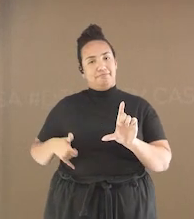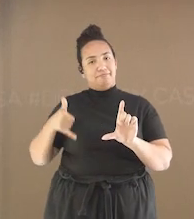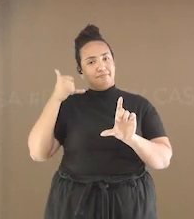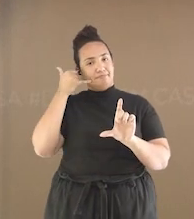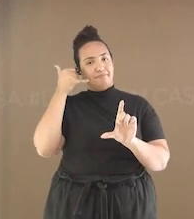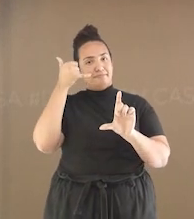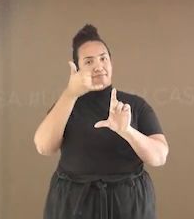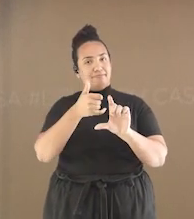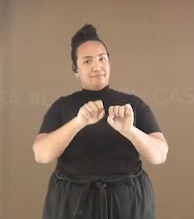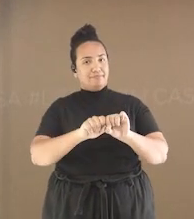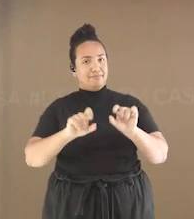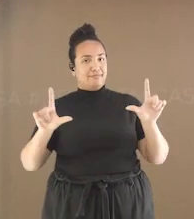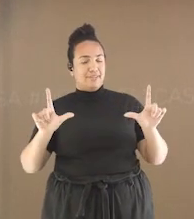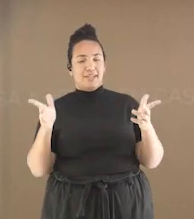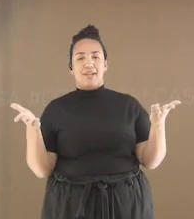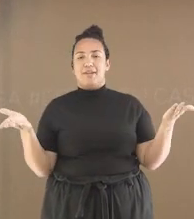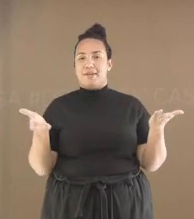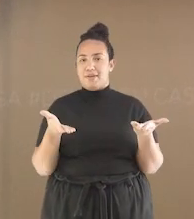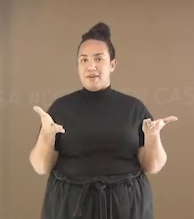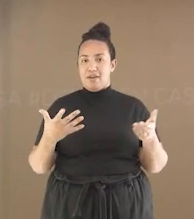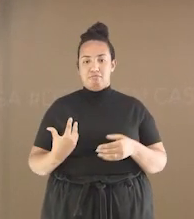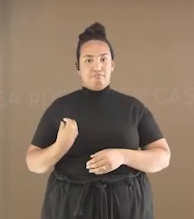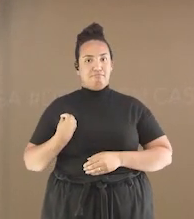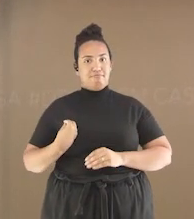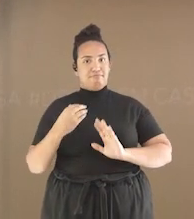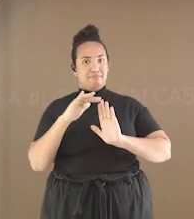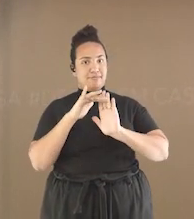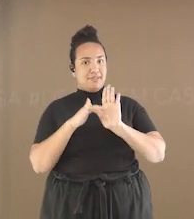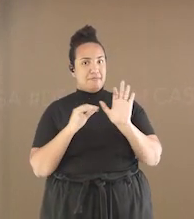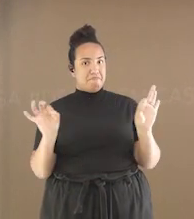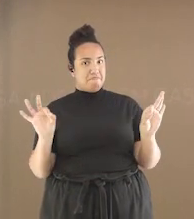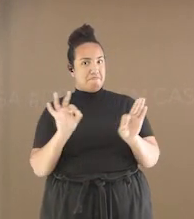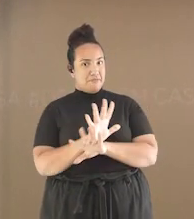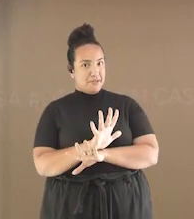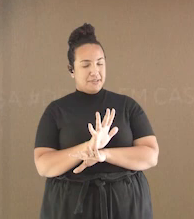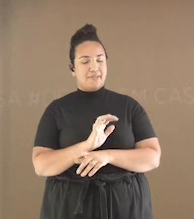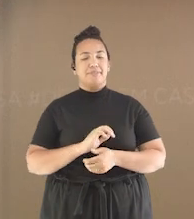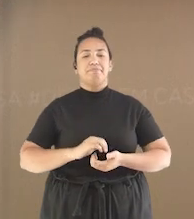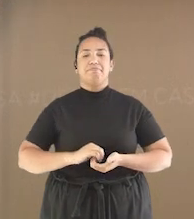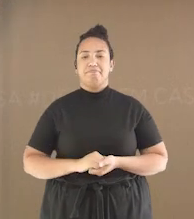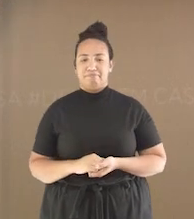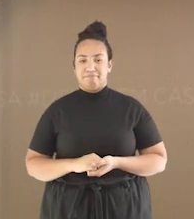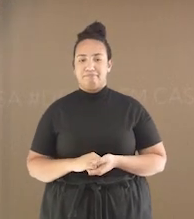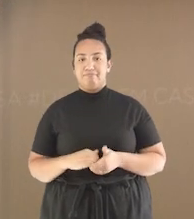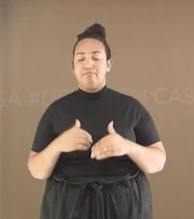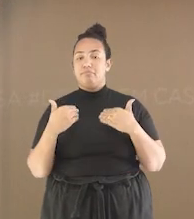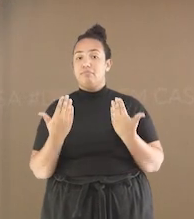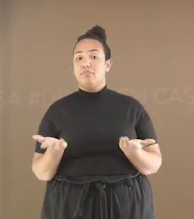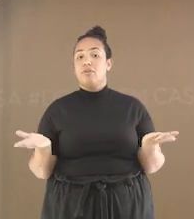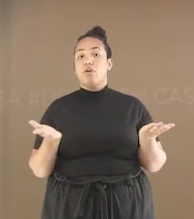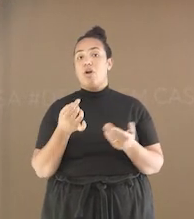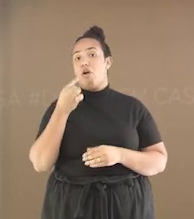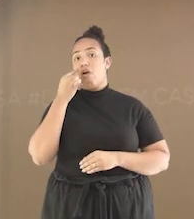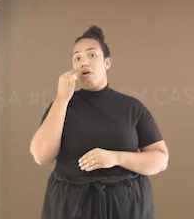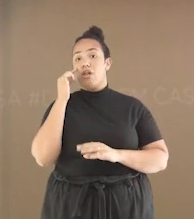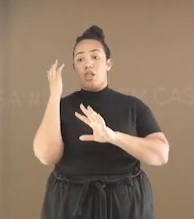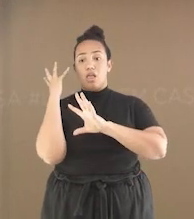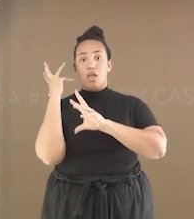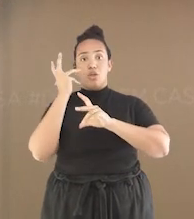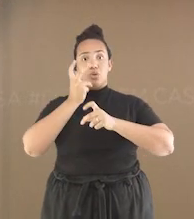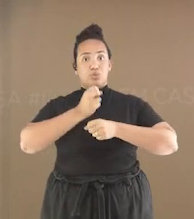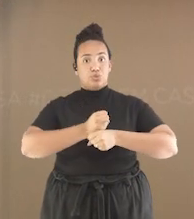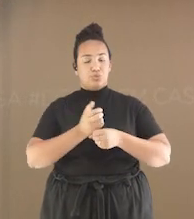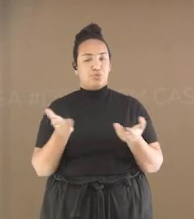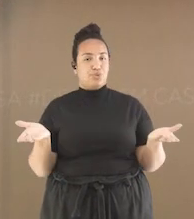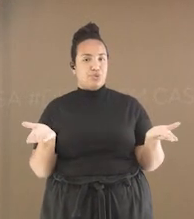QR Code que está aparecendo aí na sua tela e marcar a sua. Agora veja só um resumo do que você